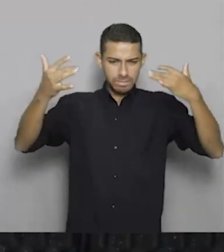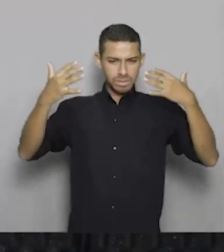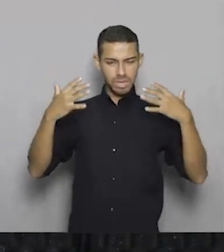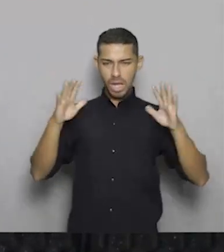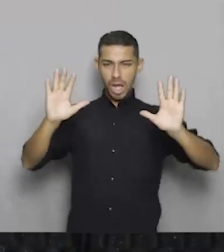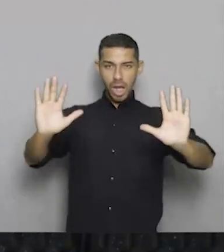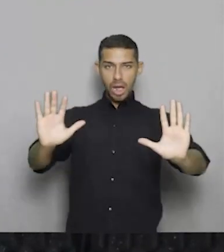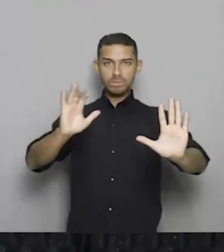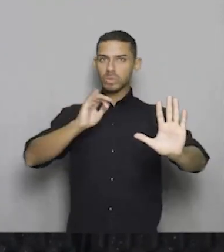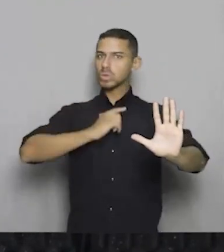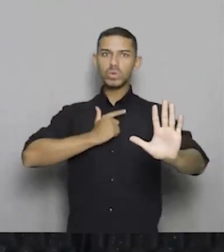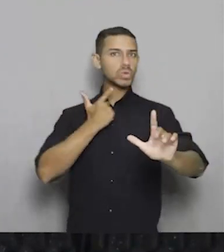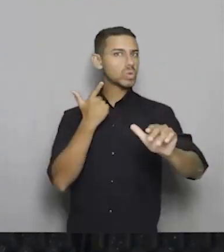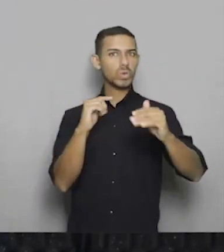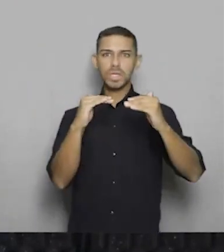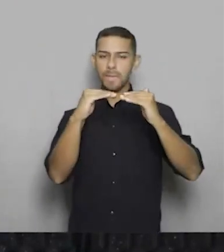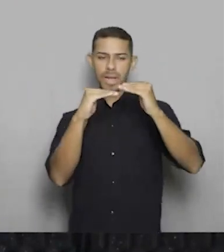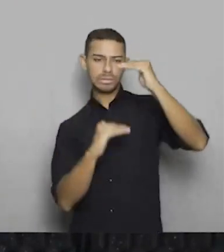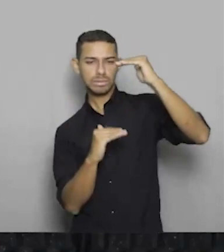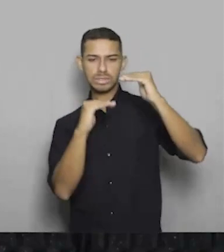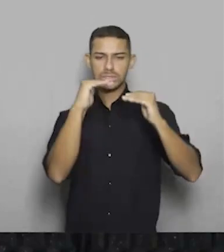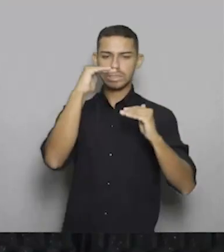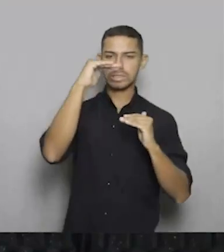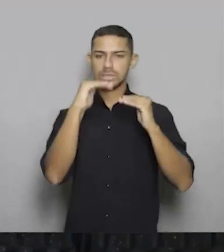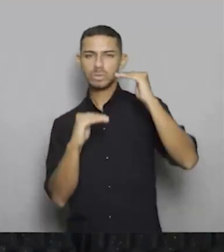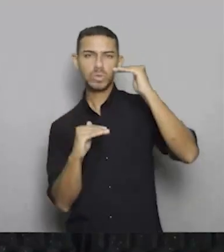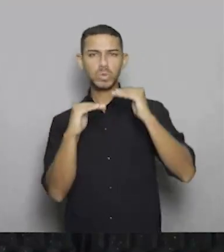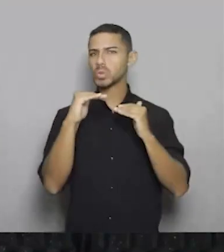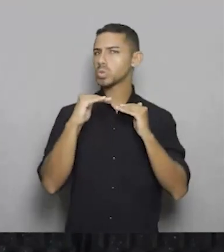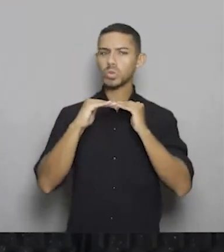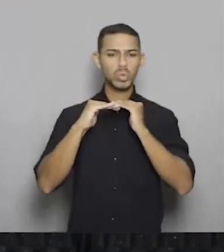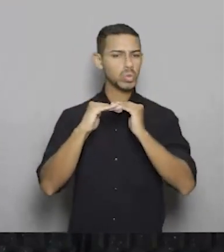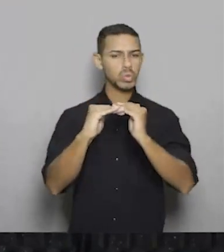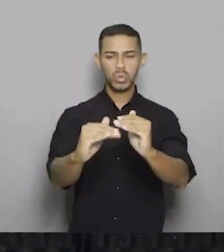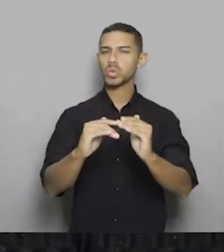estabilidade. Você percebe mais ou menos onde que ele está querendo chegar? Então,